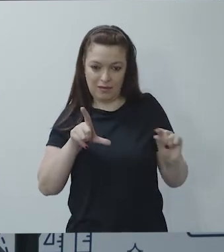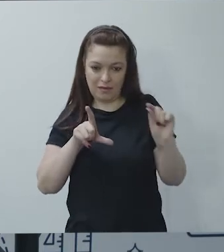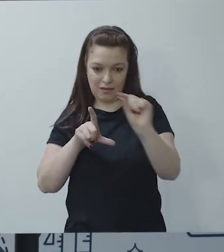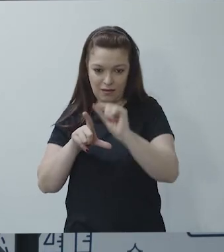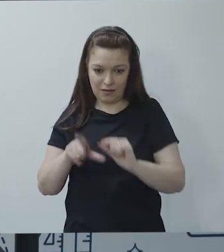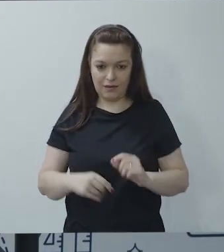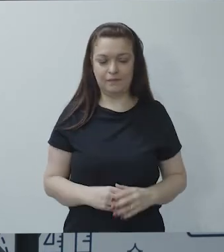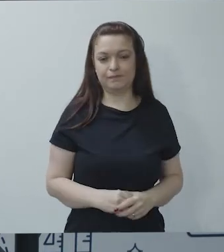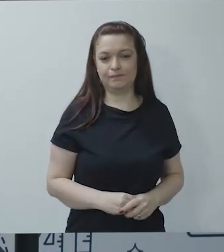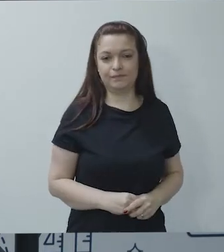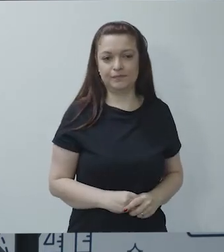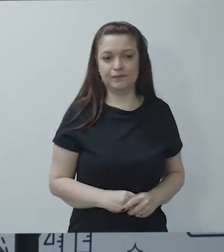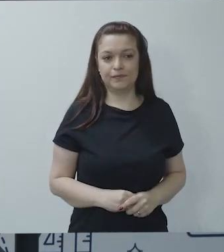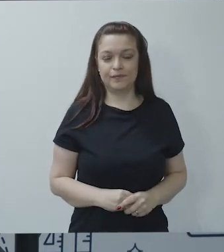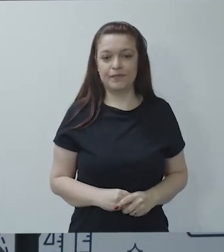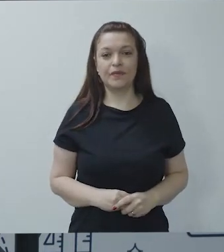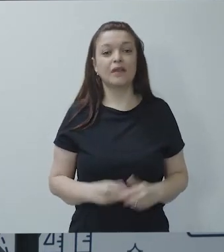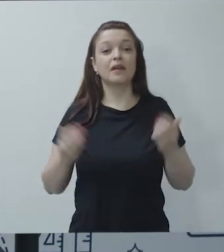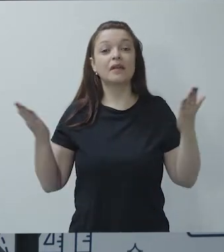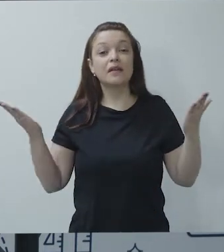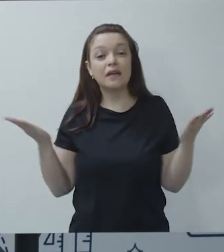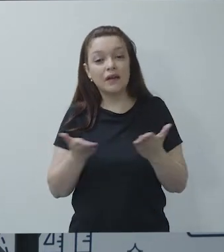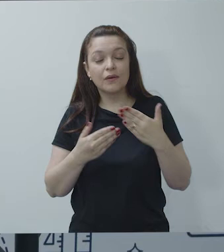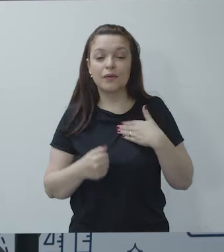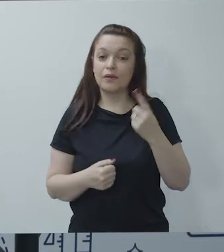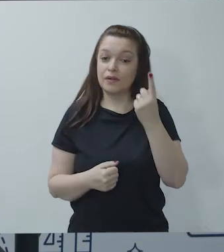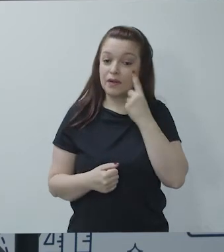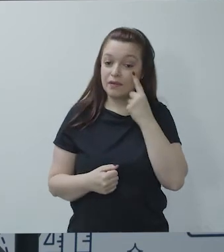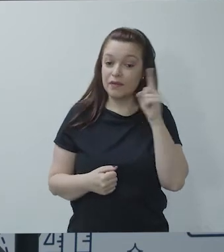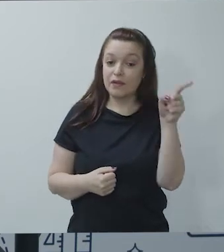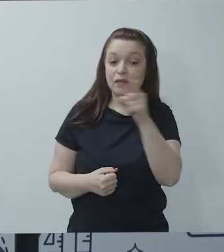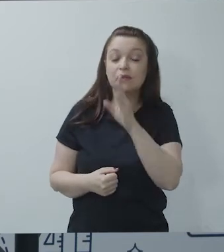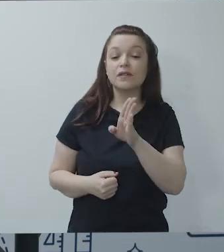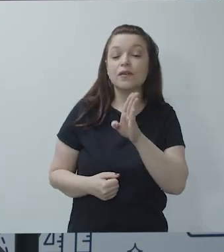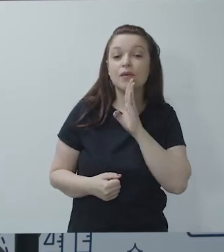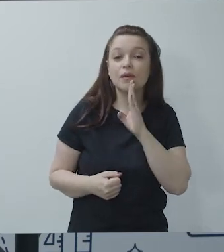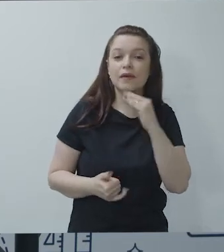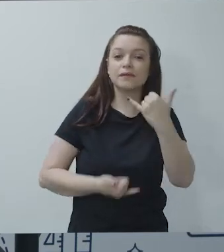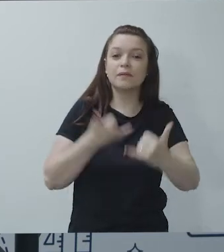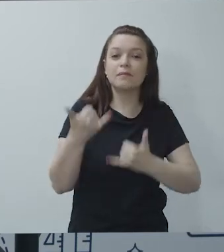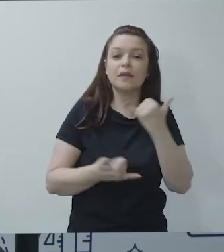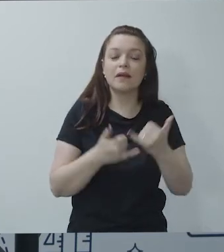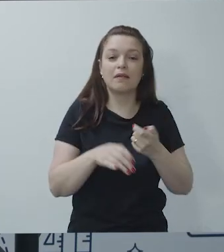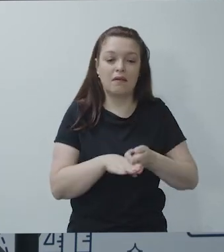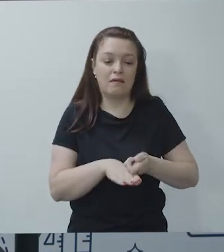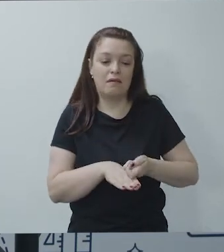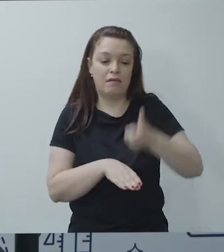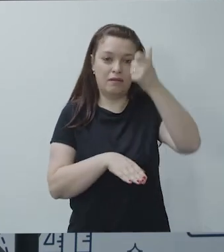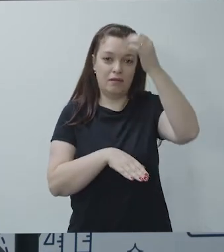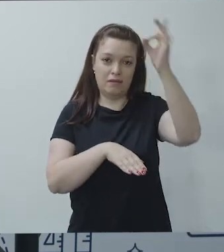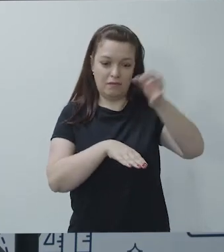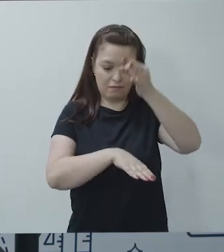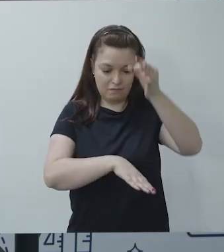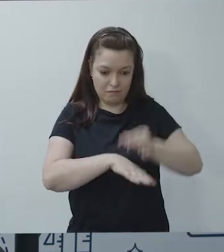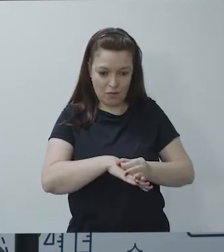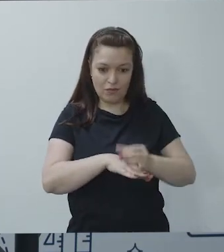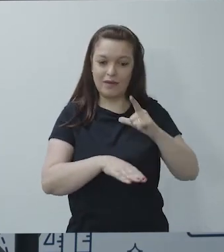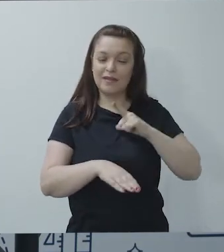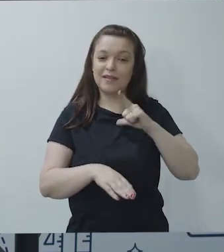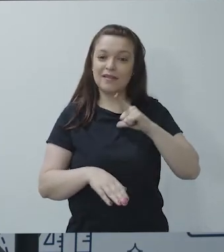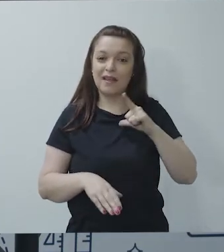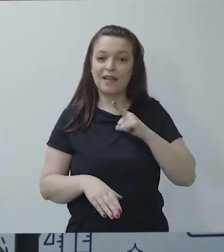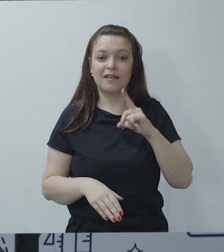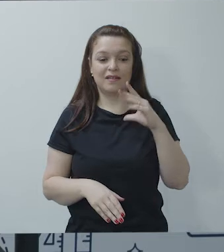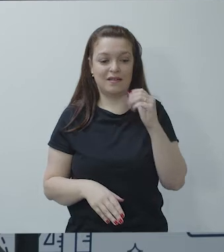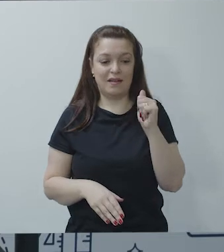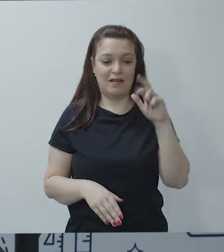Júlio. E agora, vamos lá ver. Você conhece a brincadeira do caro coroa? Você já brincou de caro coroa? Quando a gente